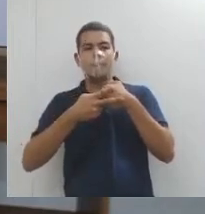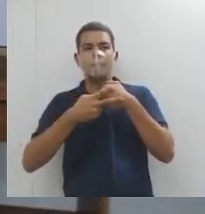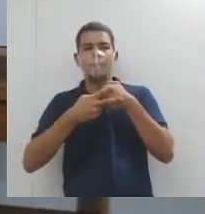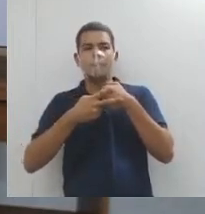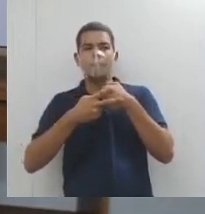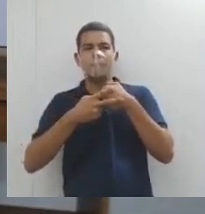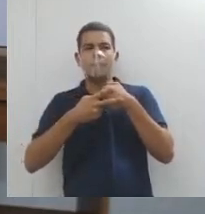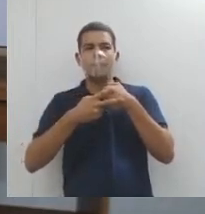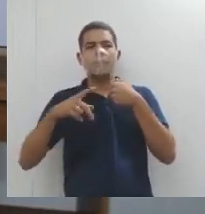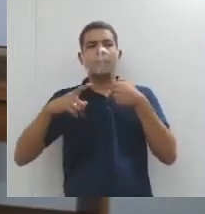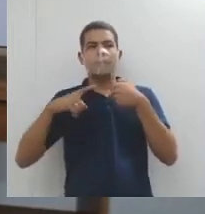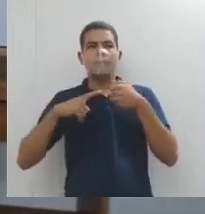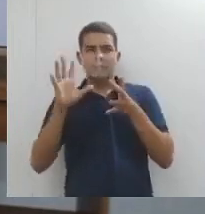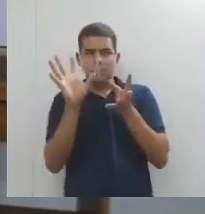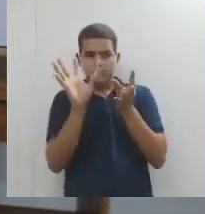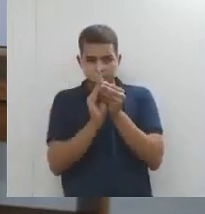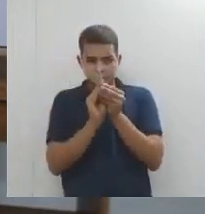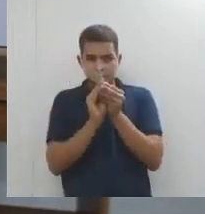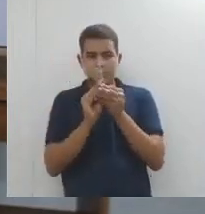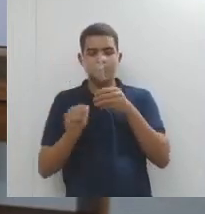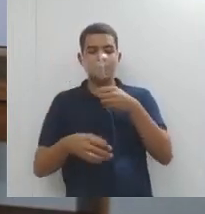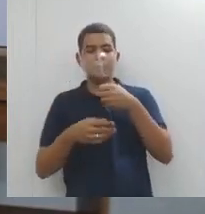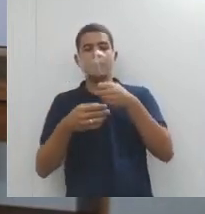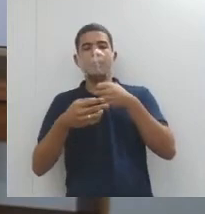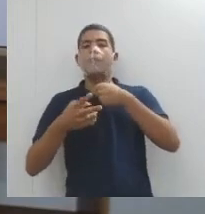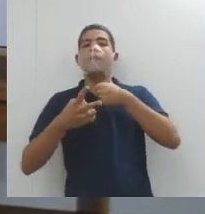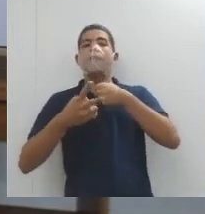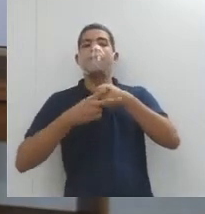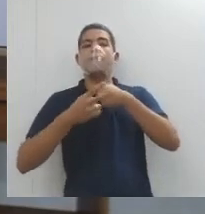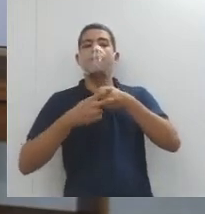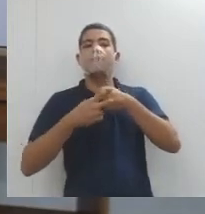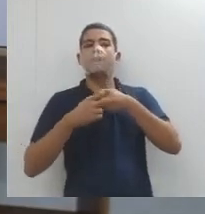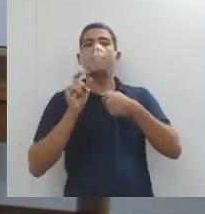Vou colocar a abreviação, tá certo? É um verbo